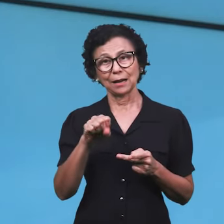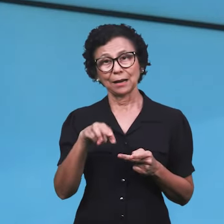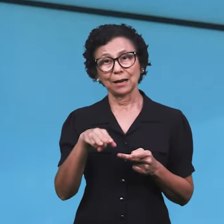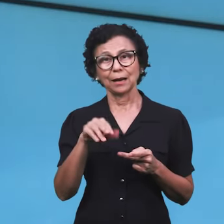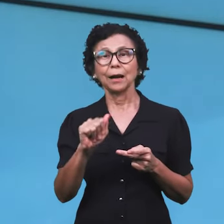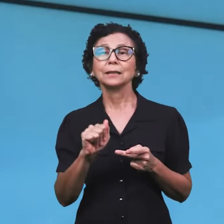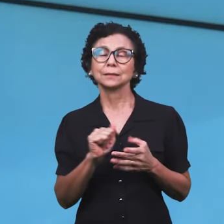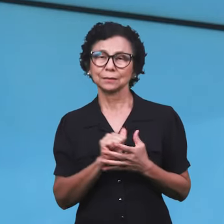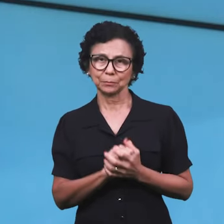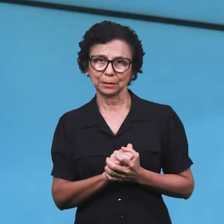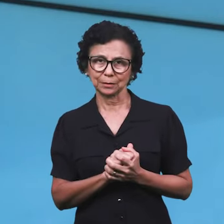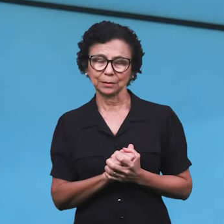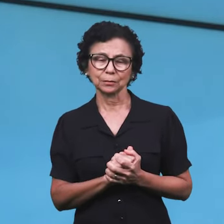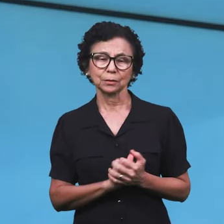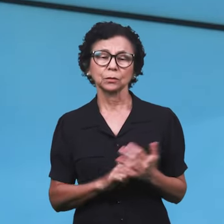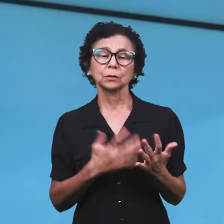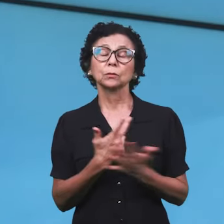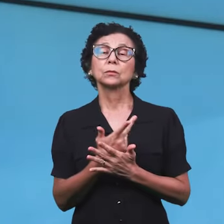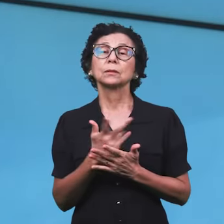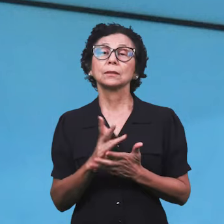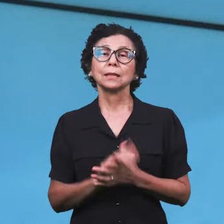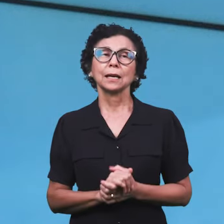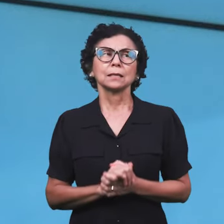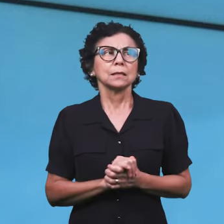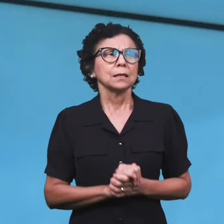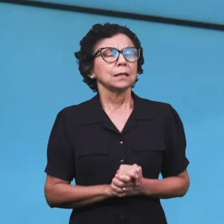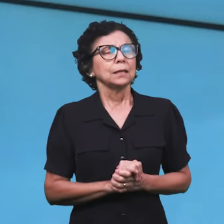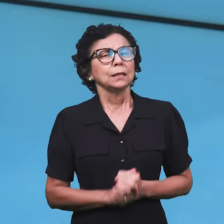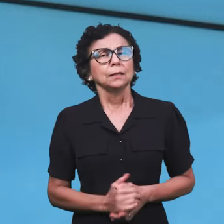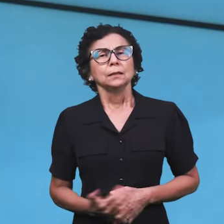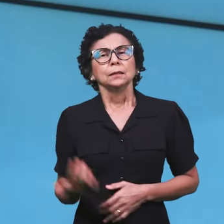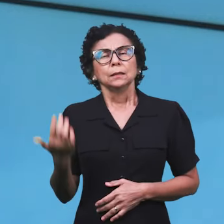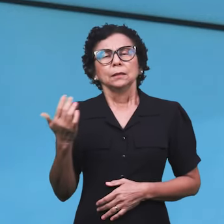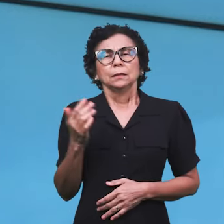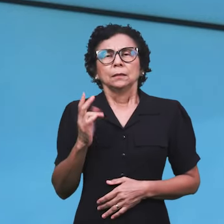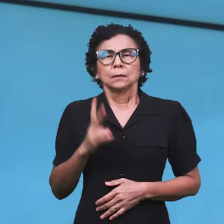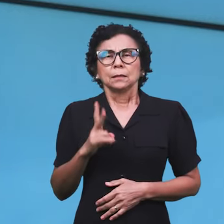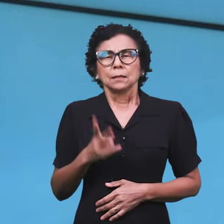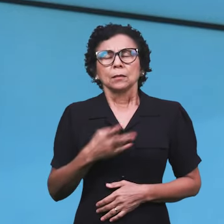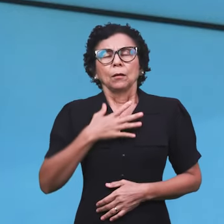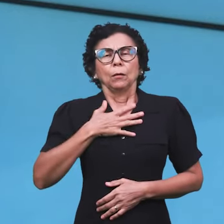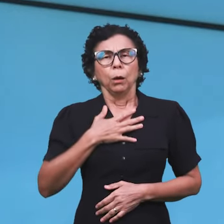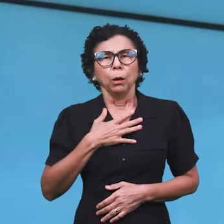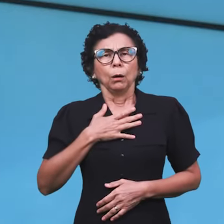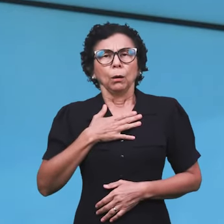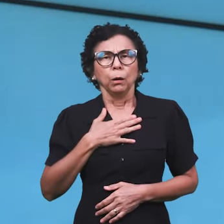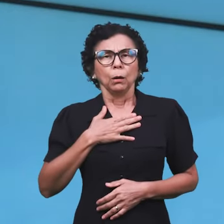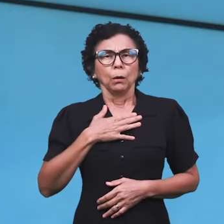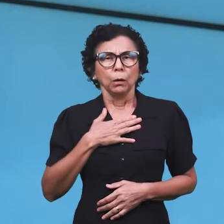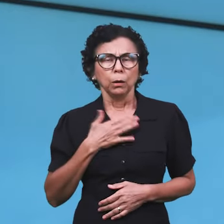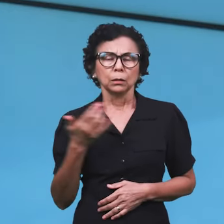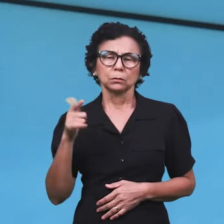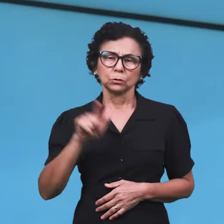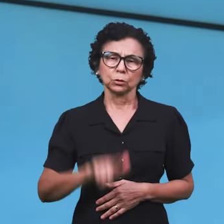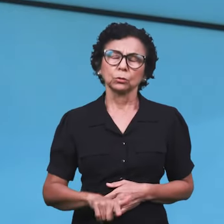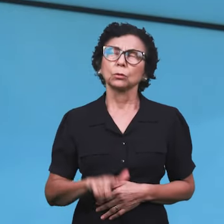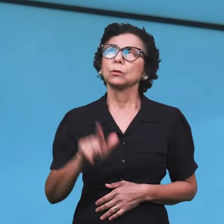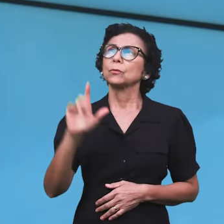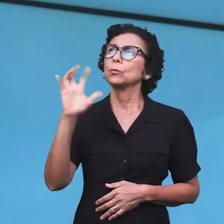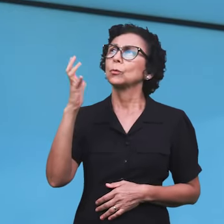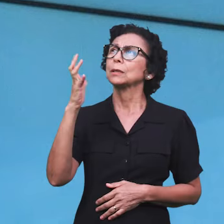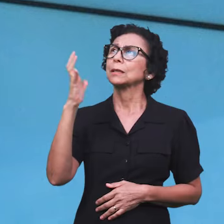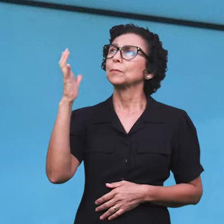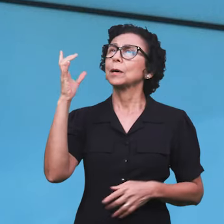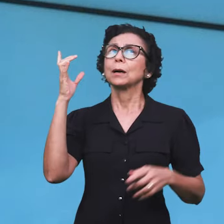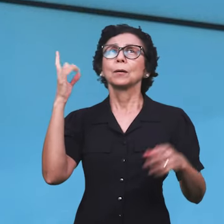criança? É aquela criança que de forma repetida, recorrente, ela tem tosse quando muda o tempo, ou ela tem tosse